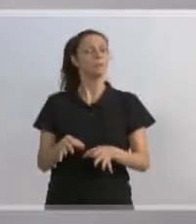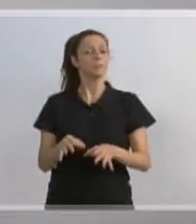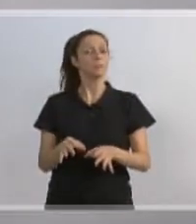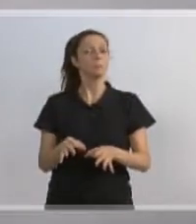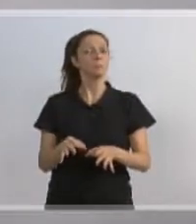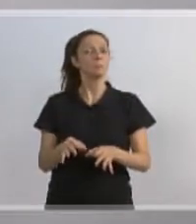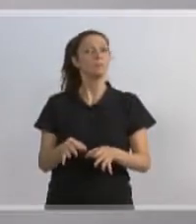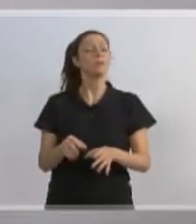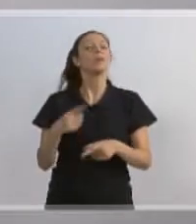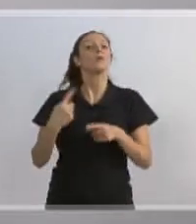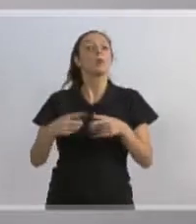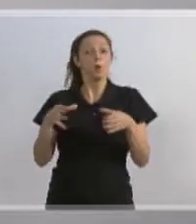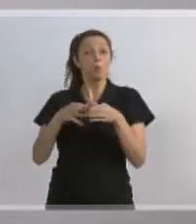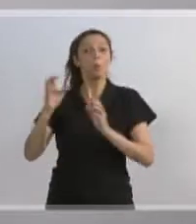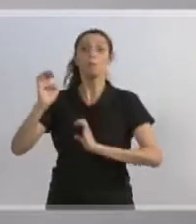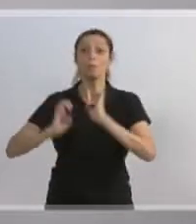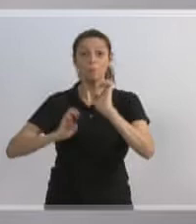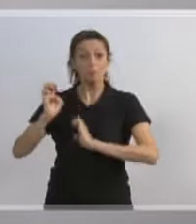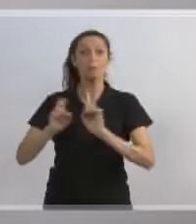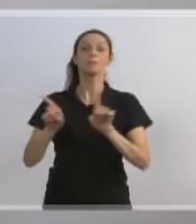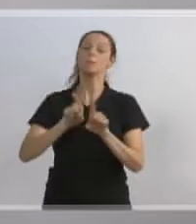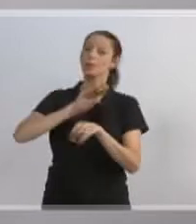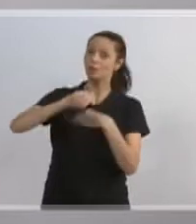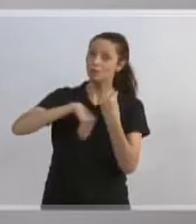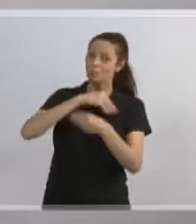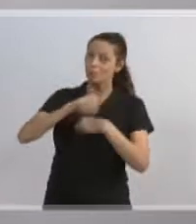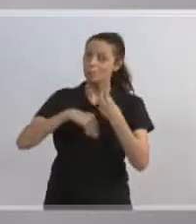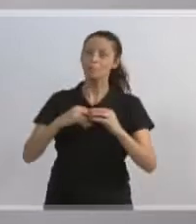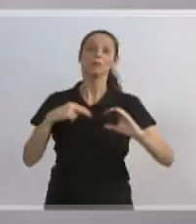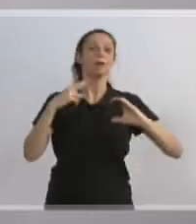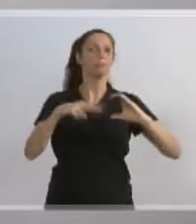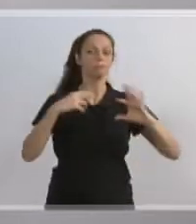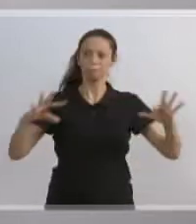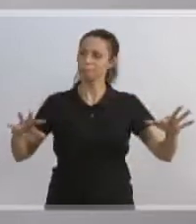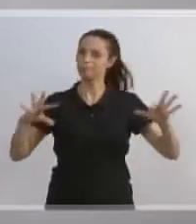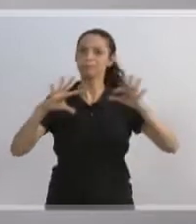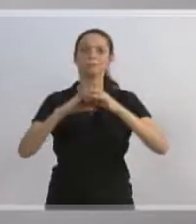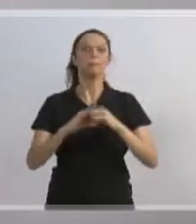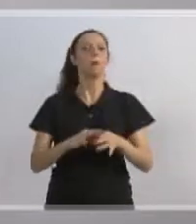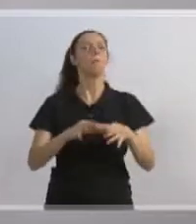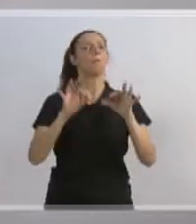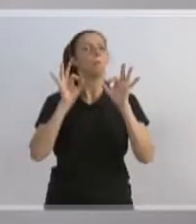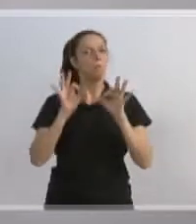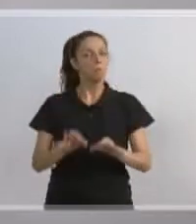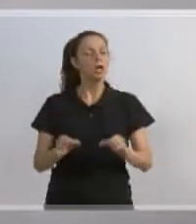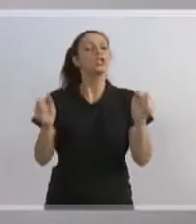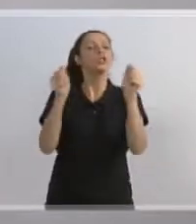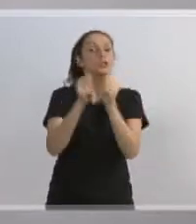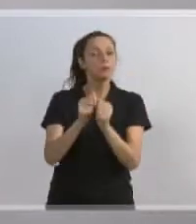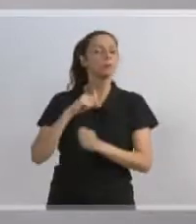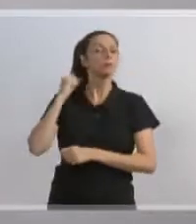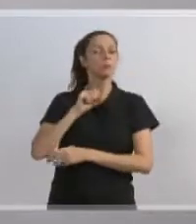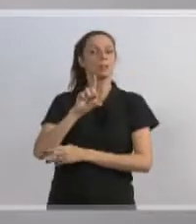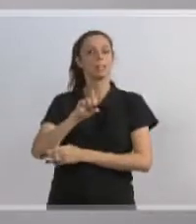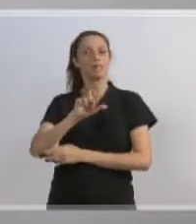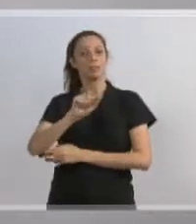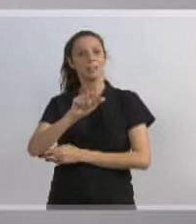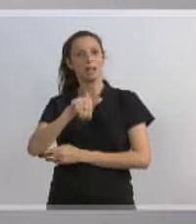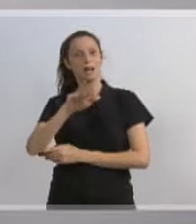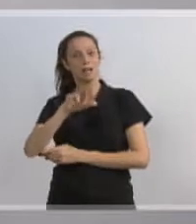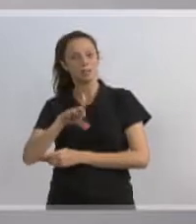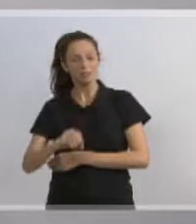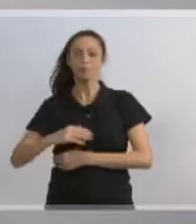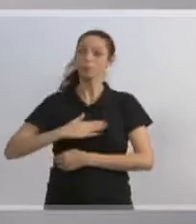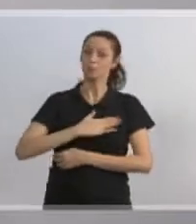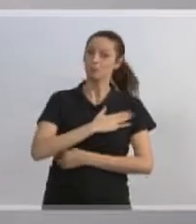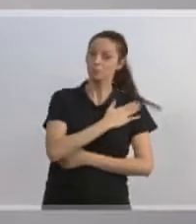disse, grupo empresarial envolvido com a Câmara de Vereadores, certo? Com o senador Dalírio Bebra, com o prefeito Napoleão Bernardes, com o